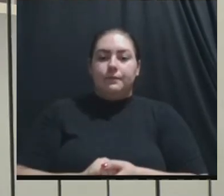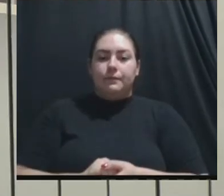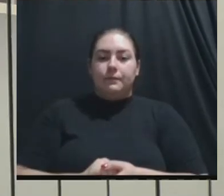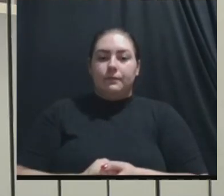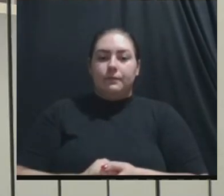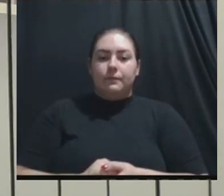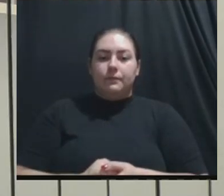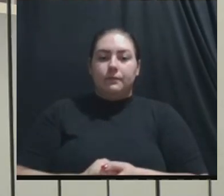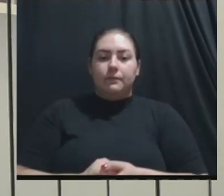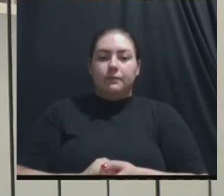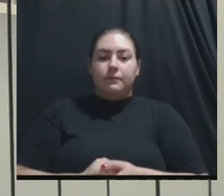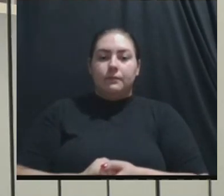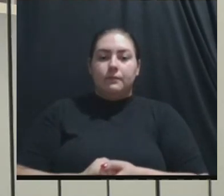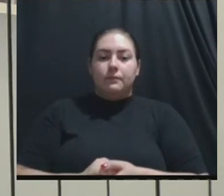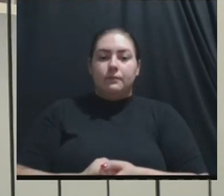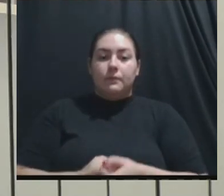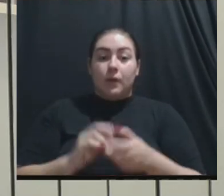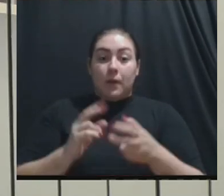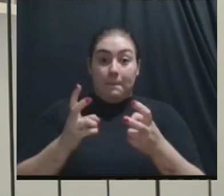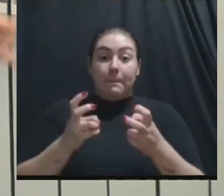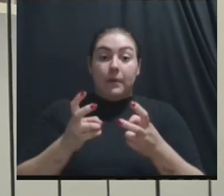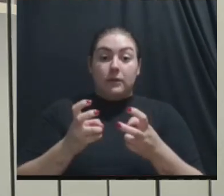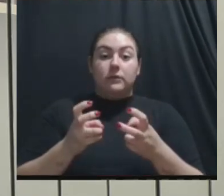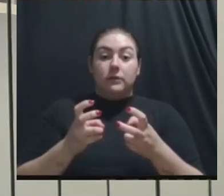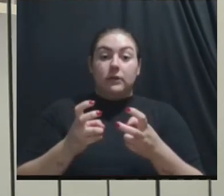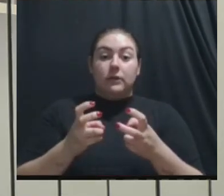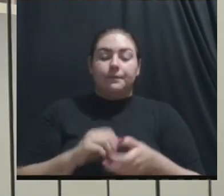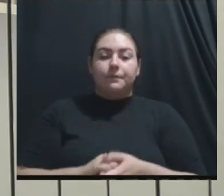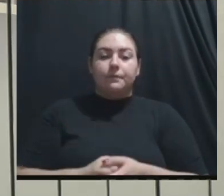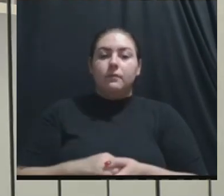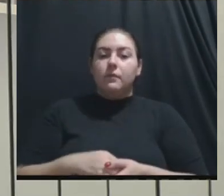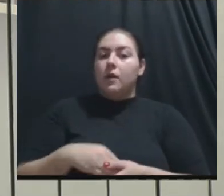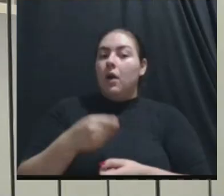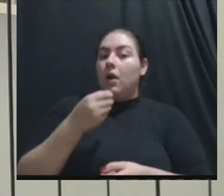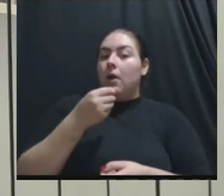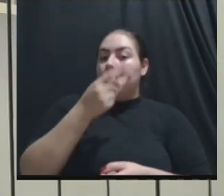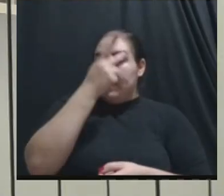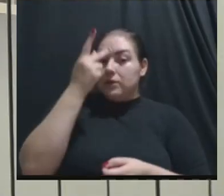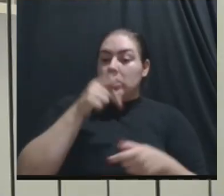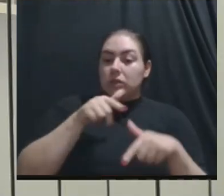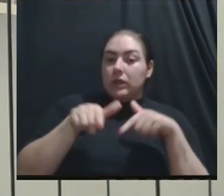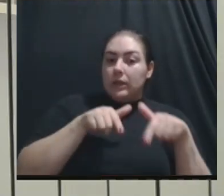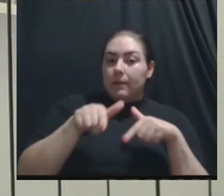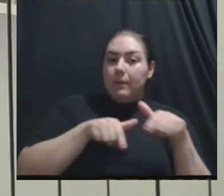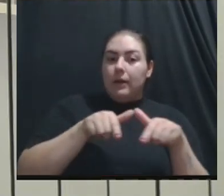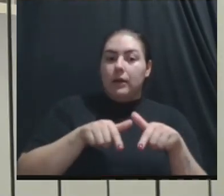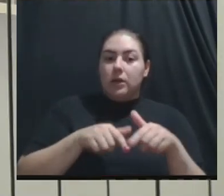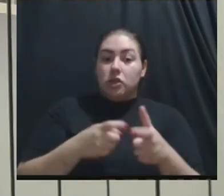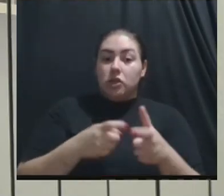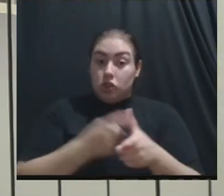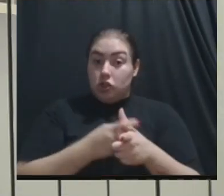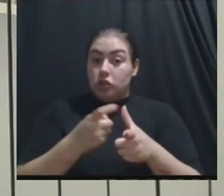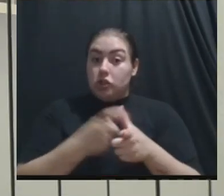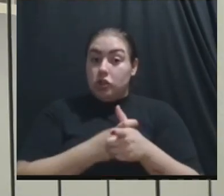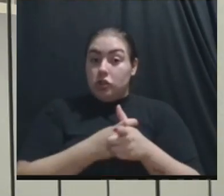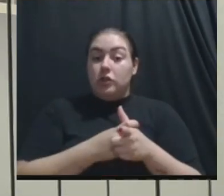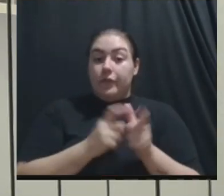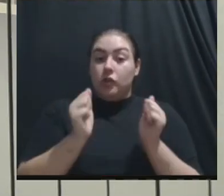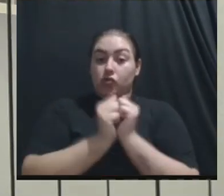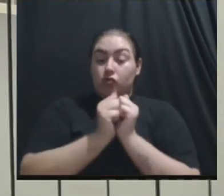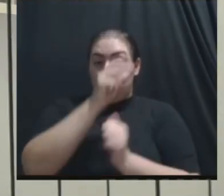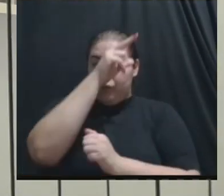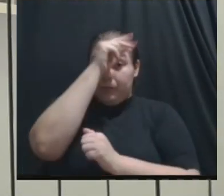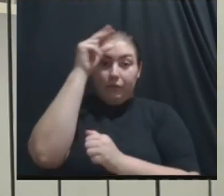Olha só, prestadores de serviços de Campinas que tiverem dívidas junto à Prefeitura podem negociar